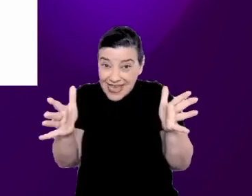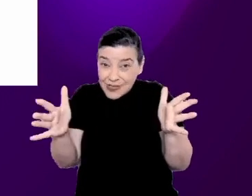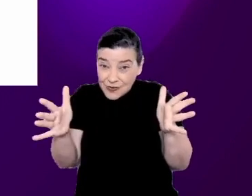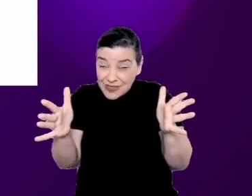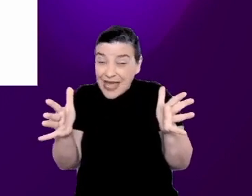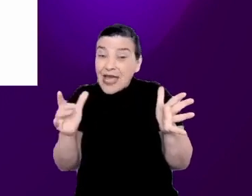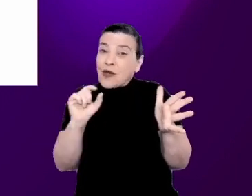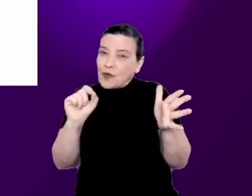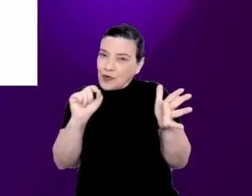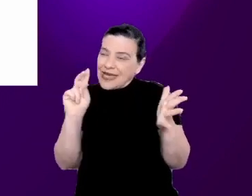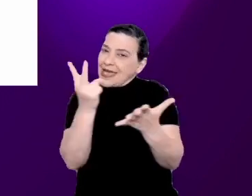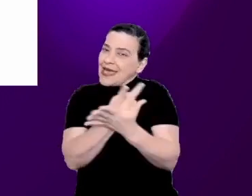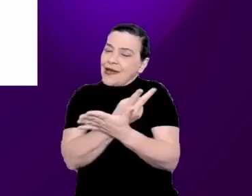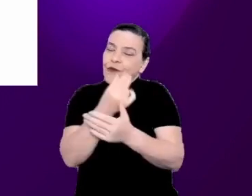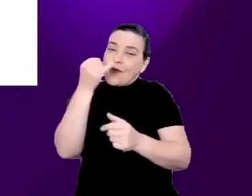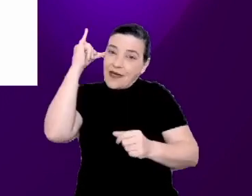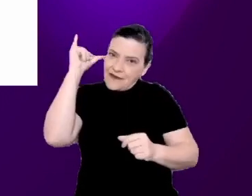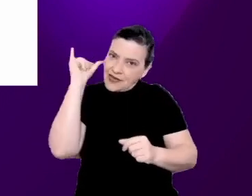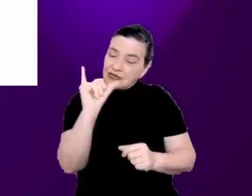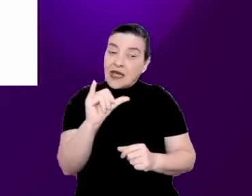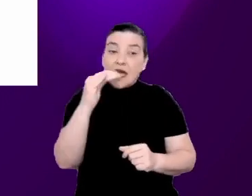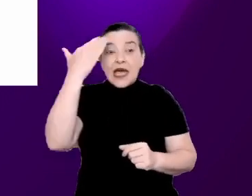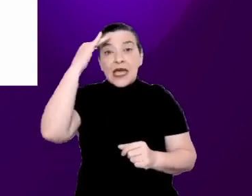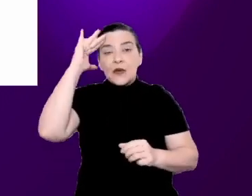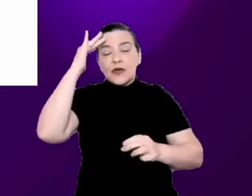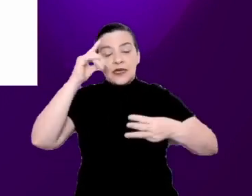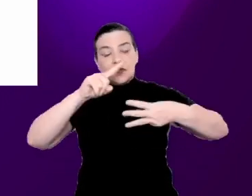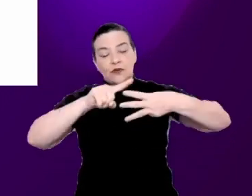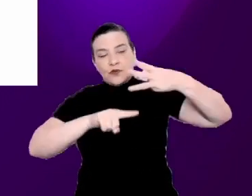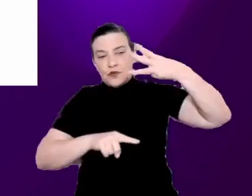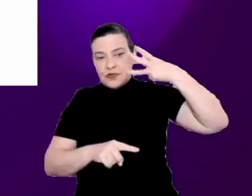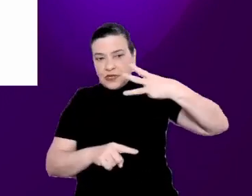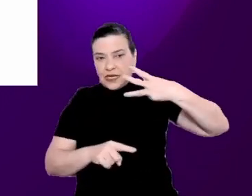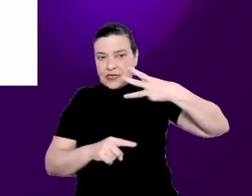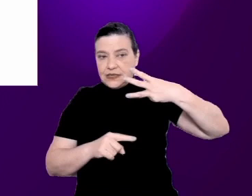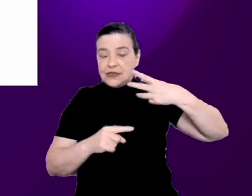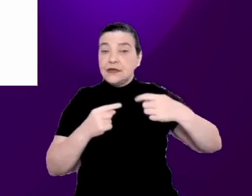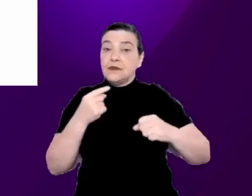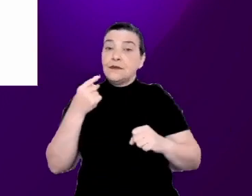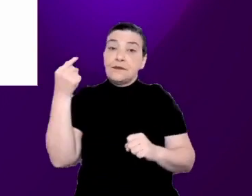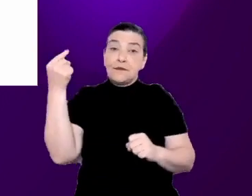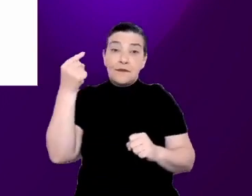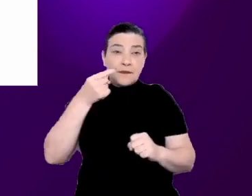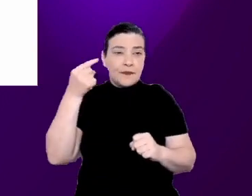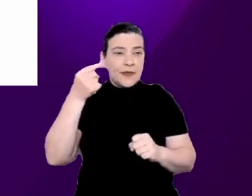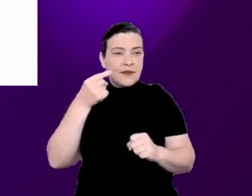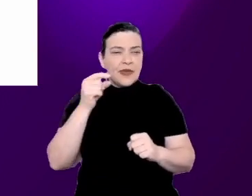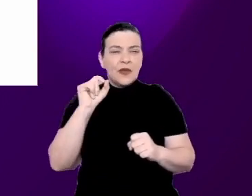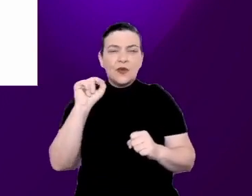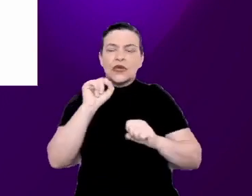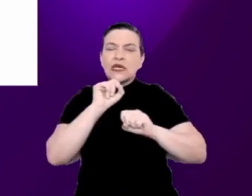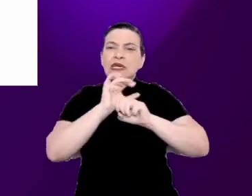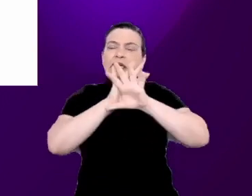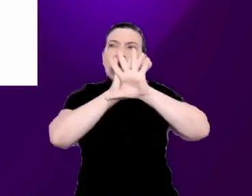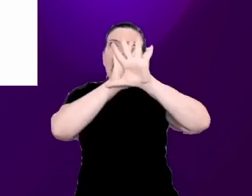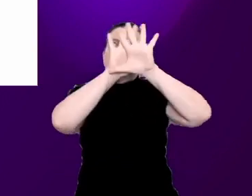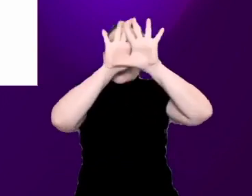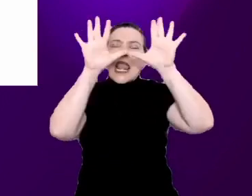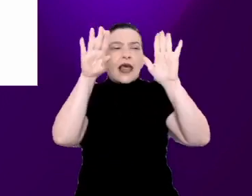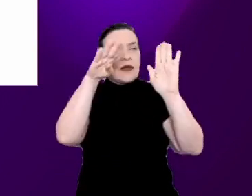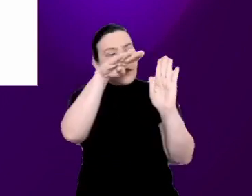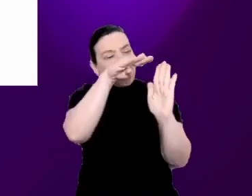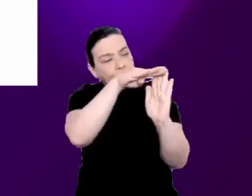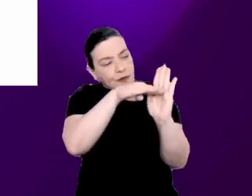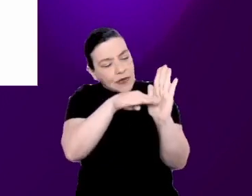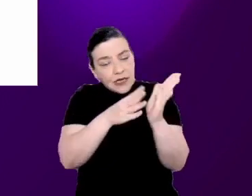entendo muito essa integração do cuidado nesses 3 blocos. Em primeiro lugar, um desenho claro da linha de cuidado. Então, a Vanessa